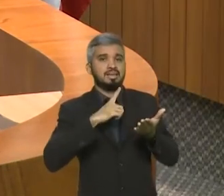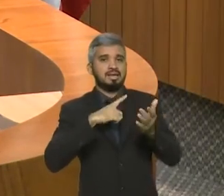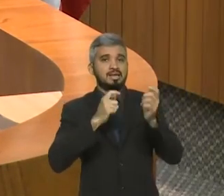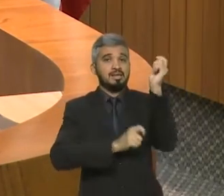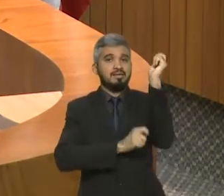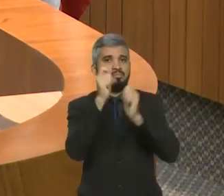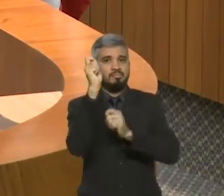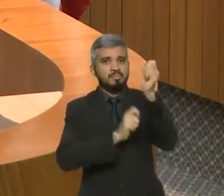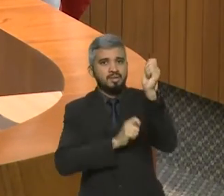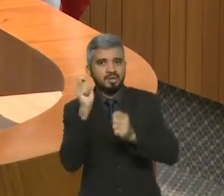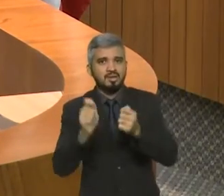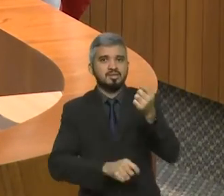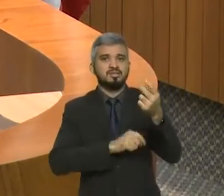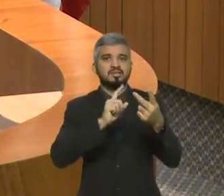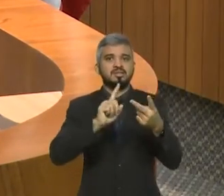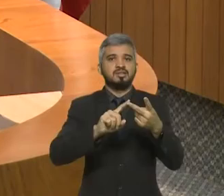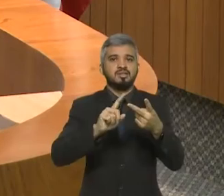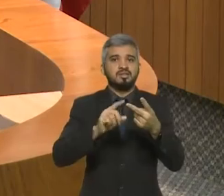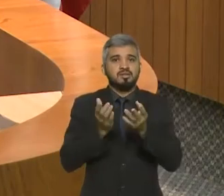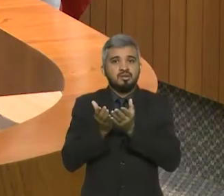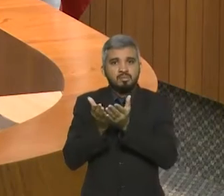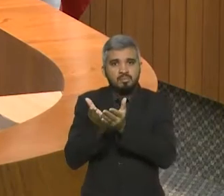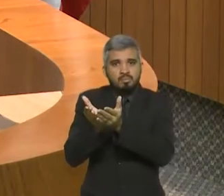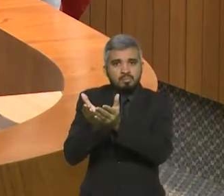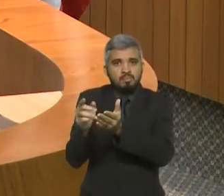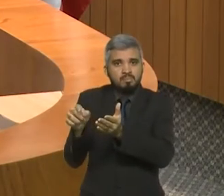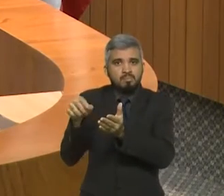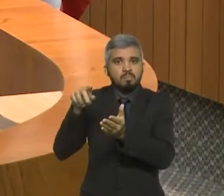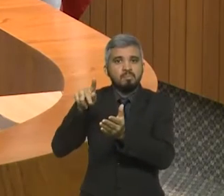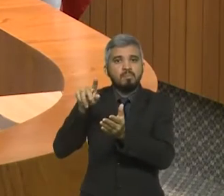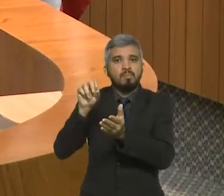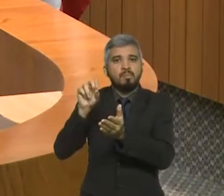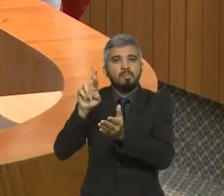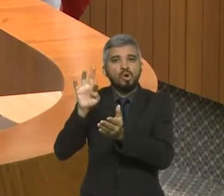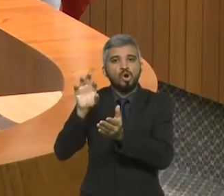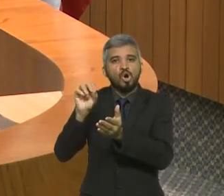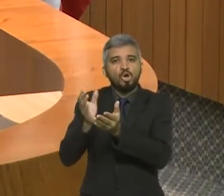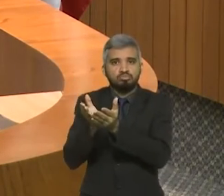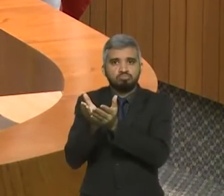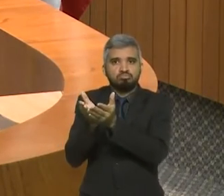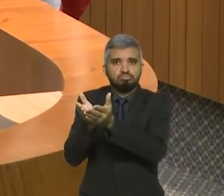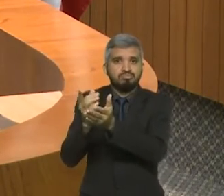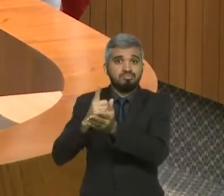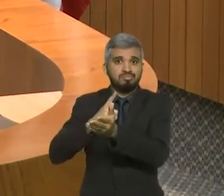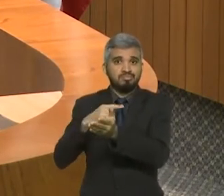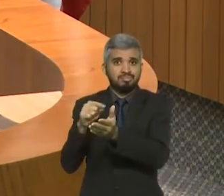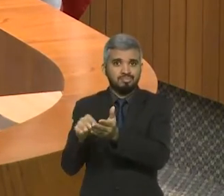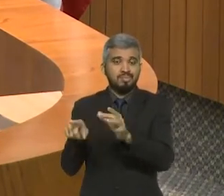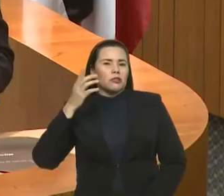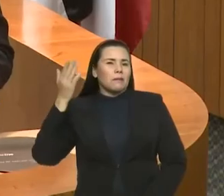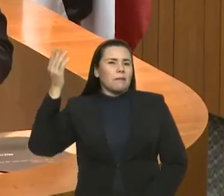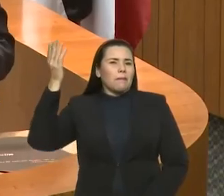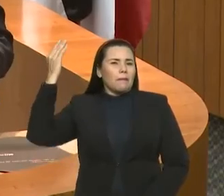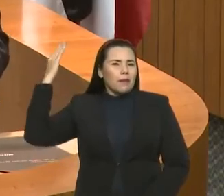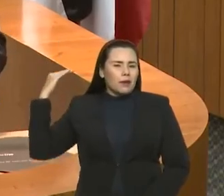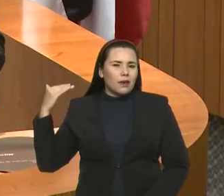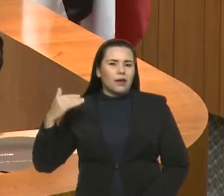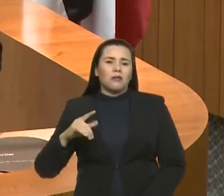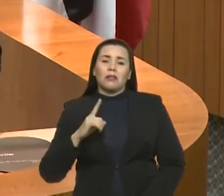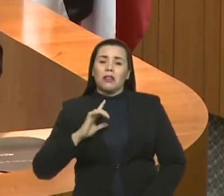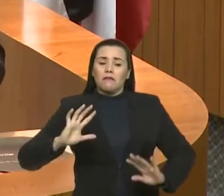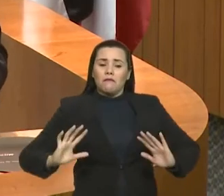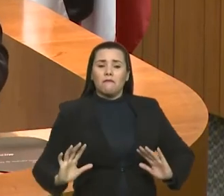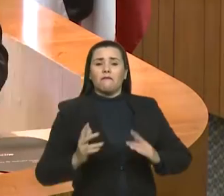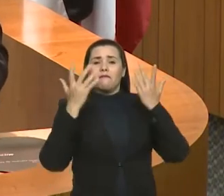importante, porque tem uma agricultura importante, porque tem um setor agrário forte, porque tem uma fronteira agrícola importante. O deputado Ciro